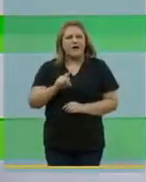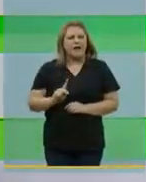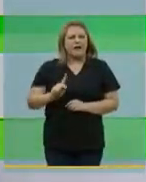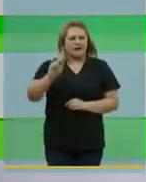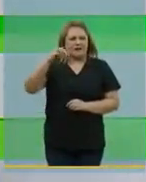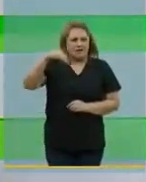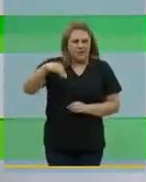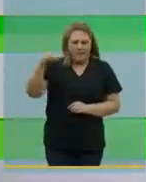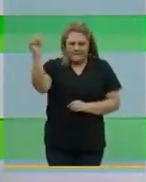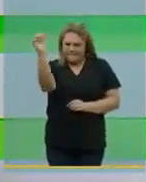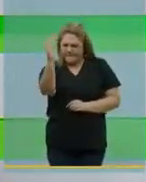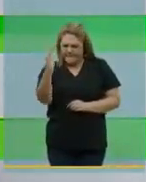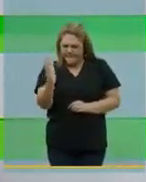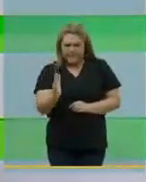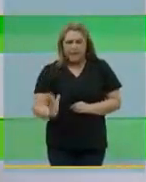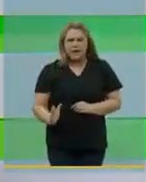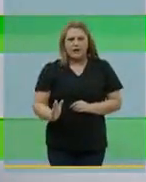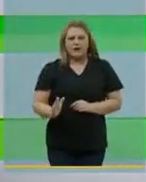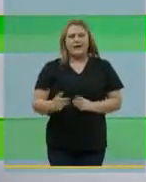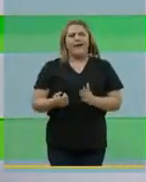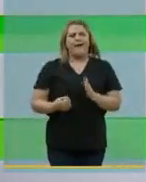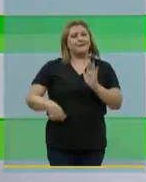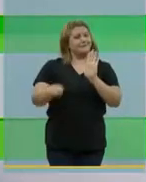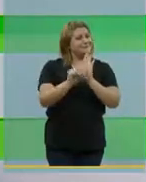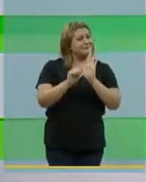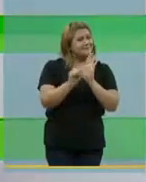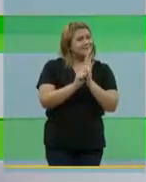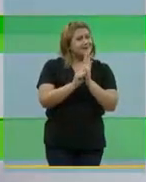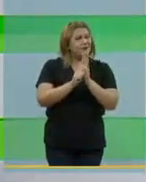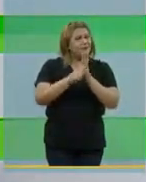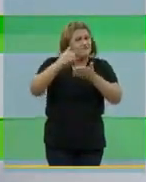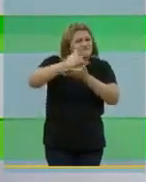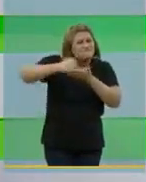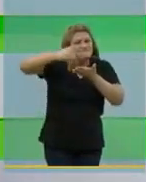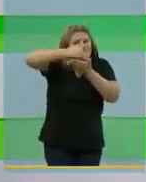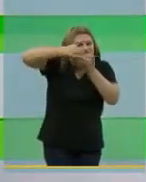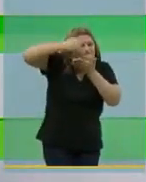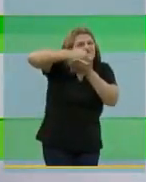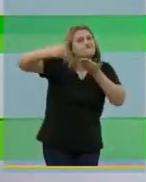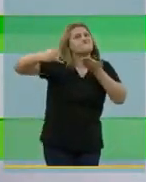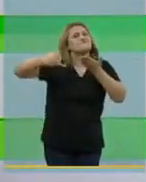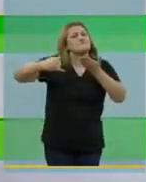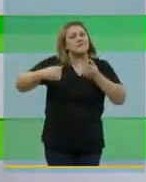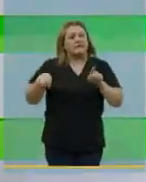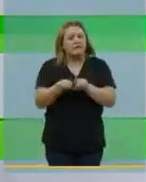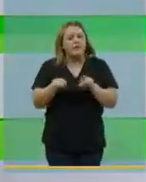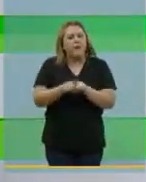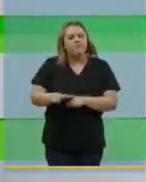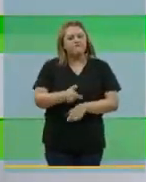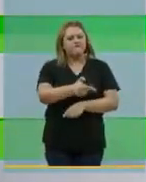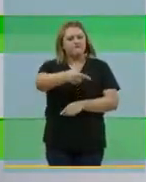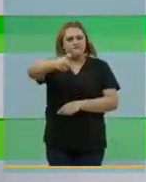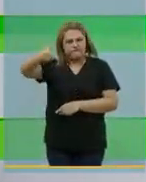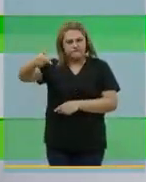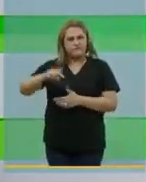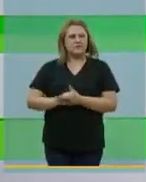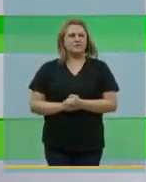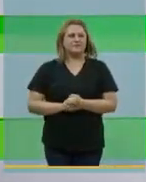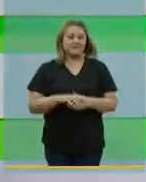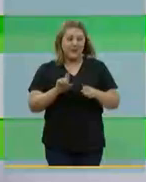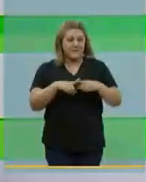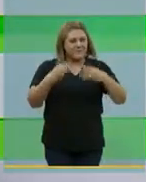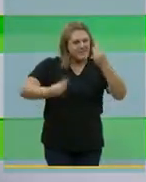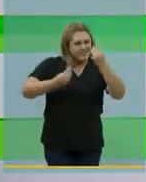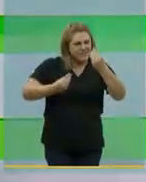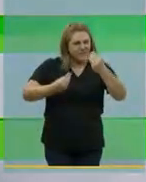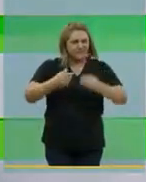ao tráfico de drogas e ao contrabando de armas o sisfron não é instalado porque o governo